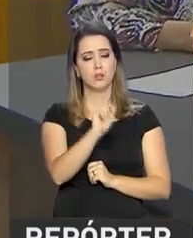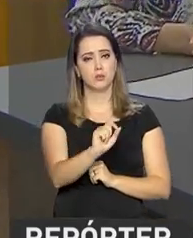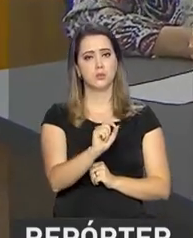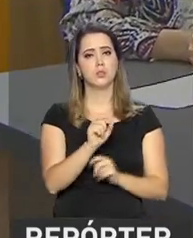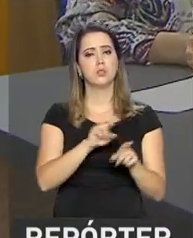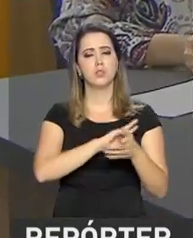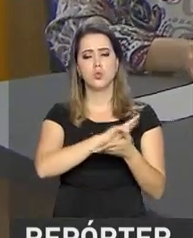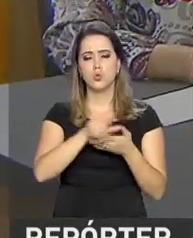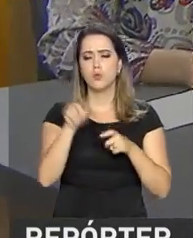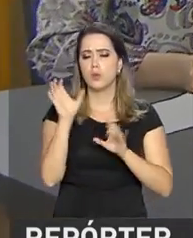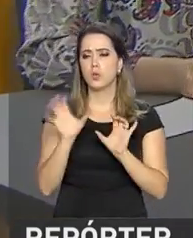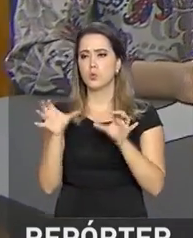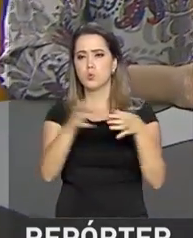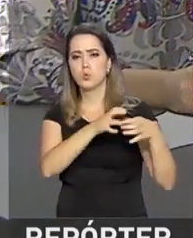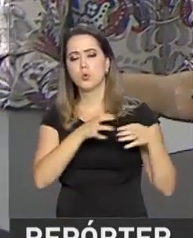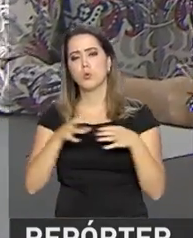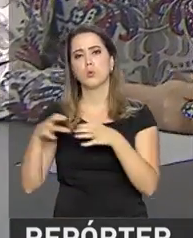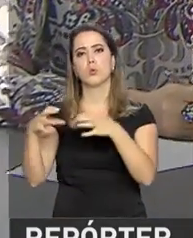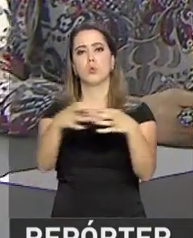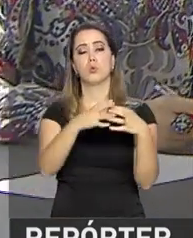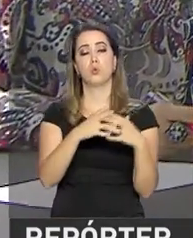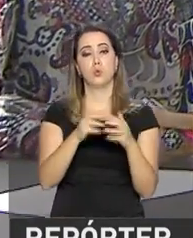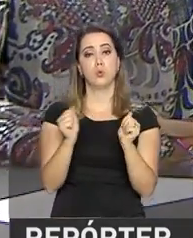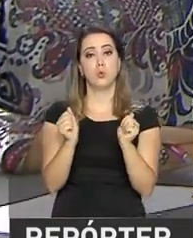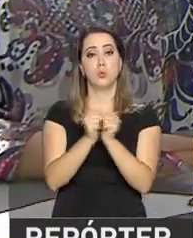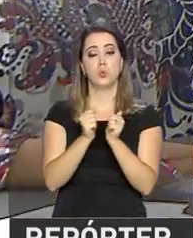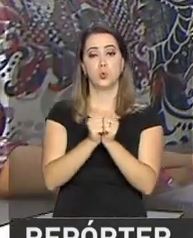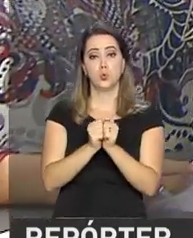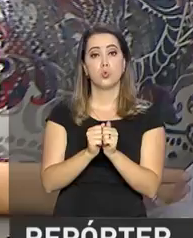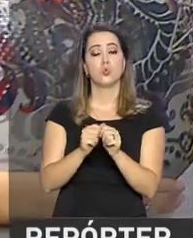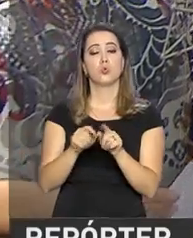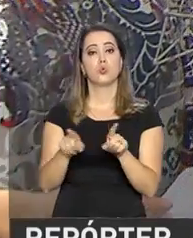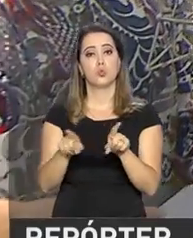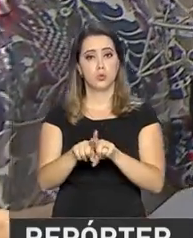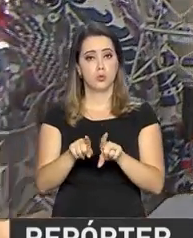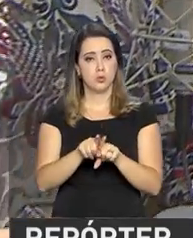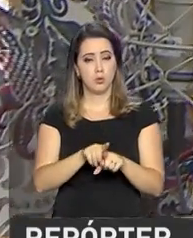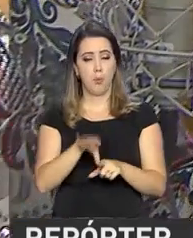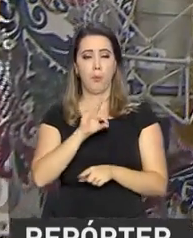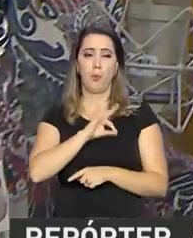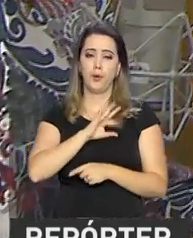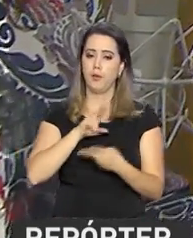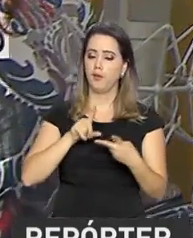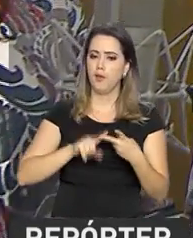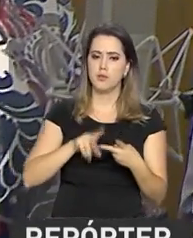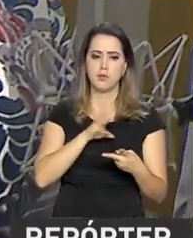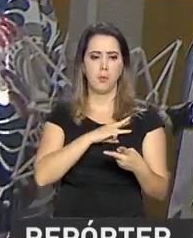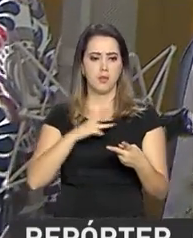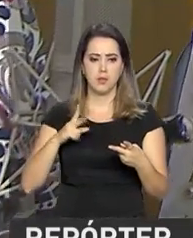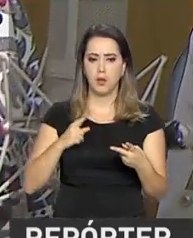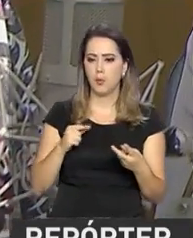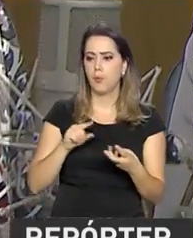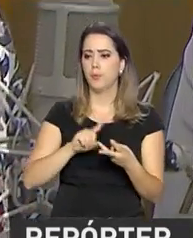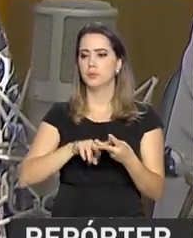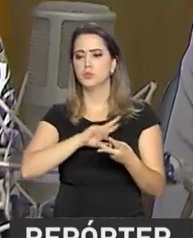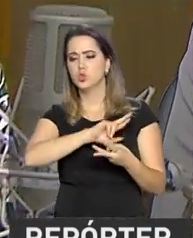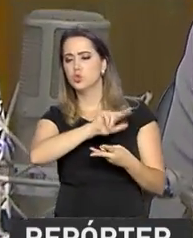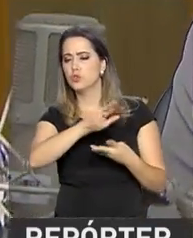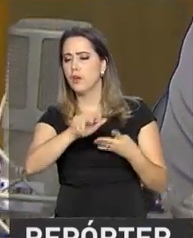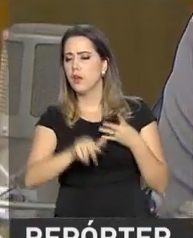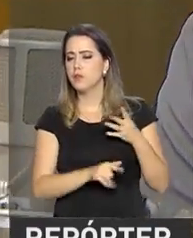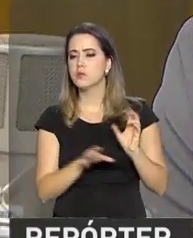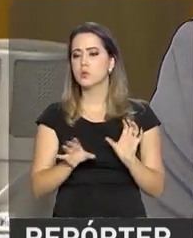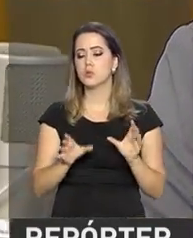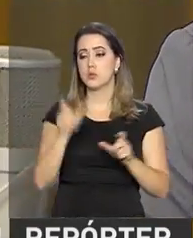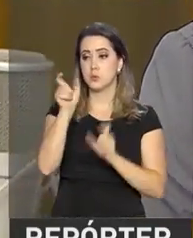ministério da justiça dá também da polícia federal para observar essa realidade local é preciso